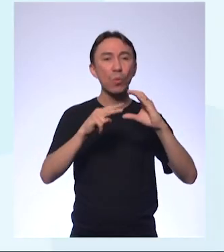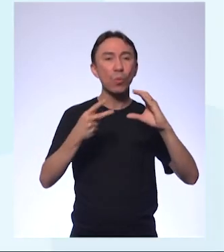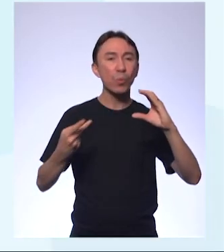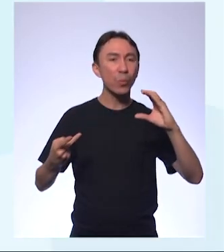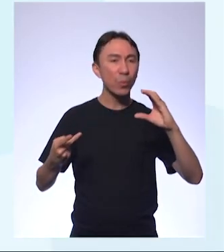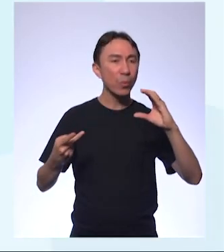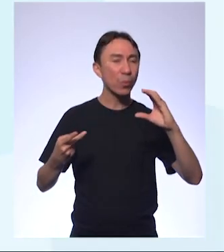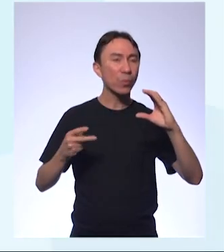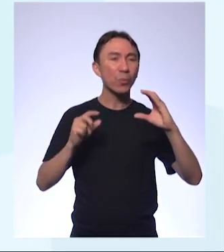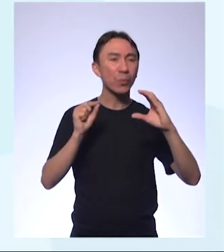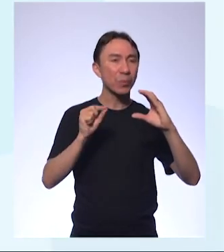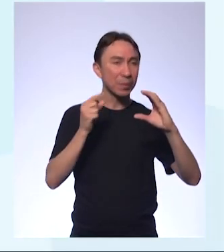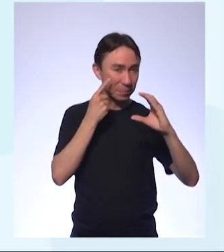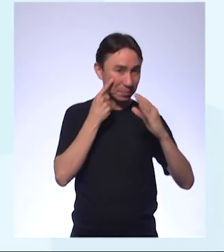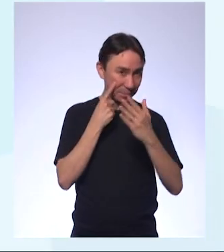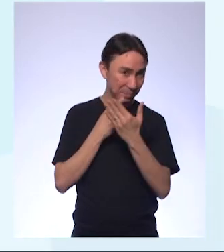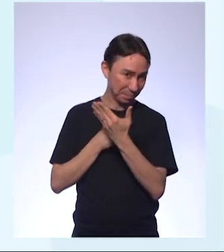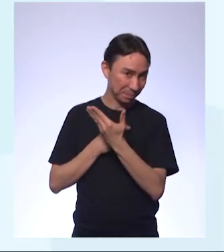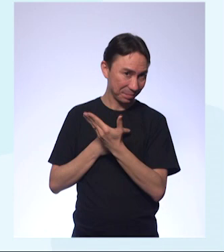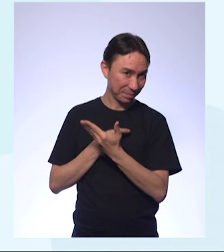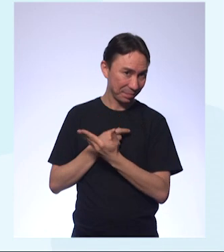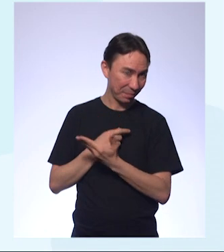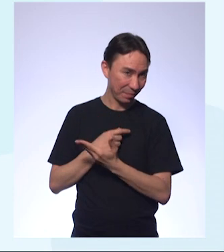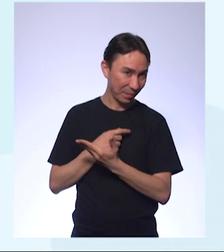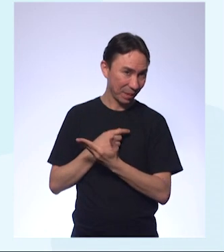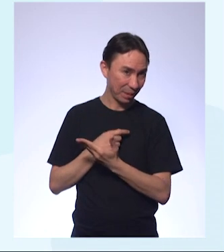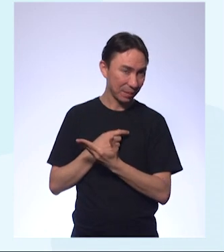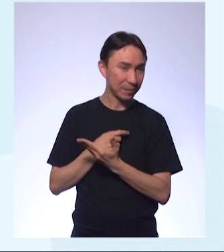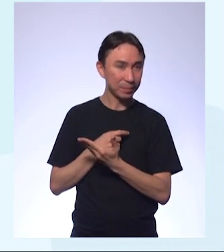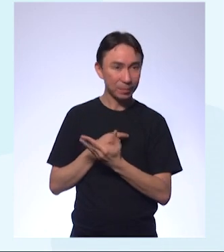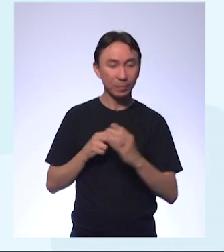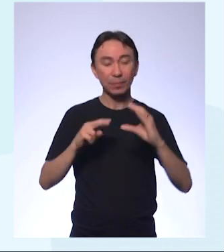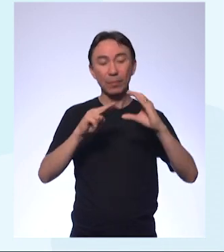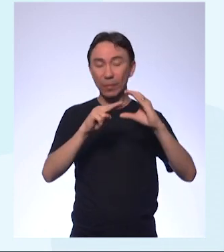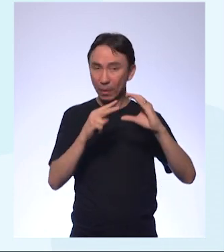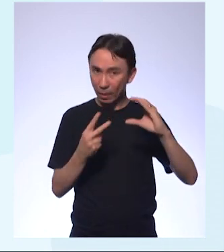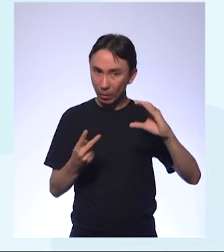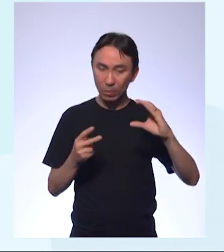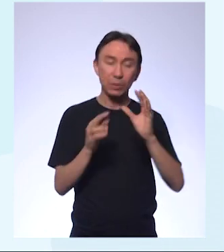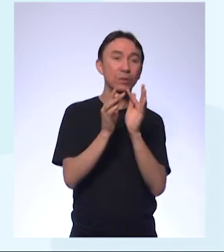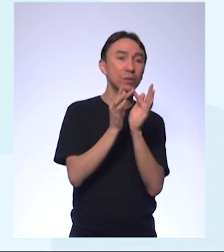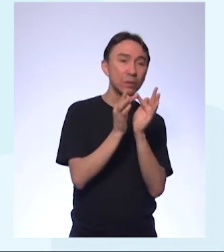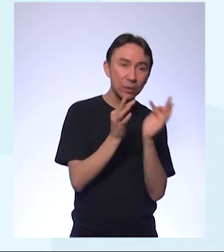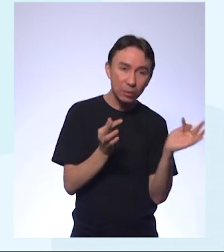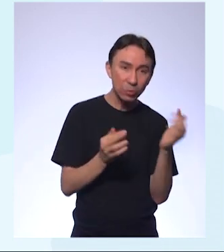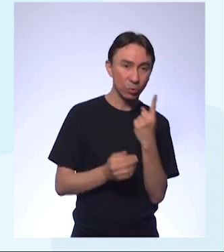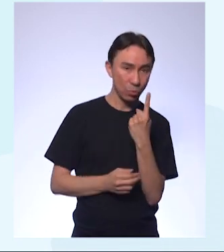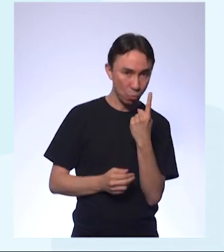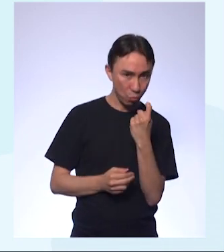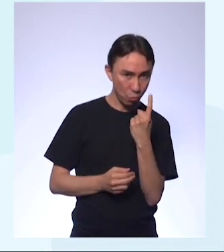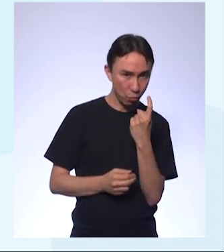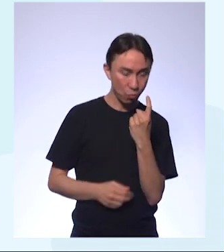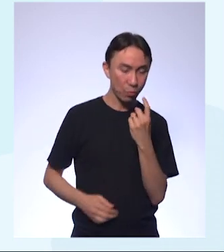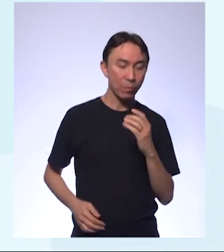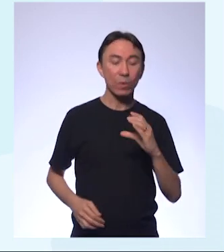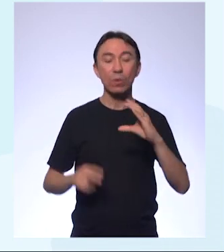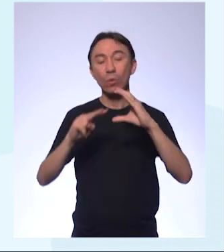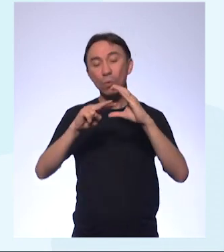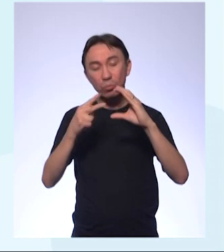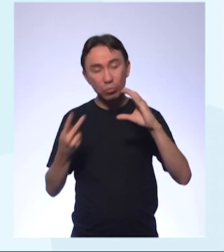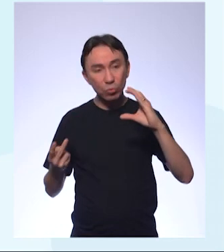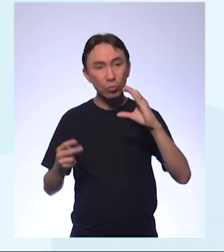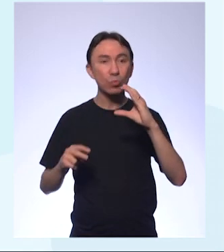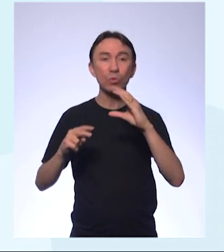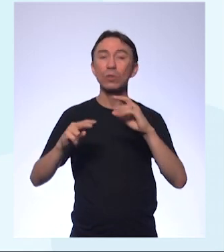cromossomo a gente pode ver aí na imagem. A gente tem esse cromossomo simples, que ele é um só, e o cromossomo